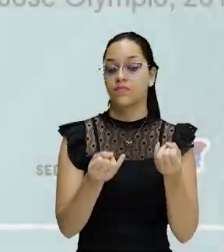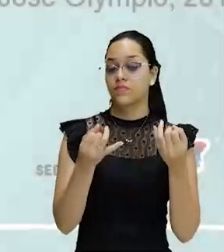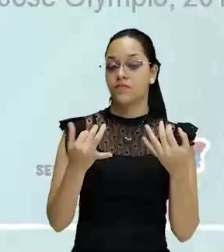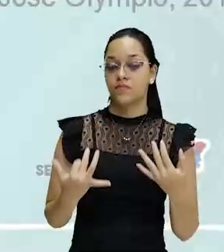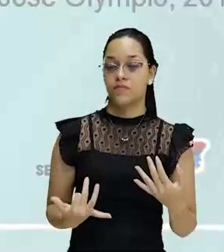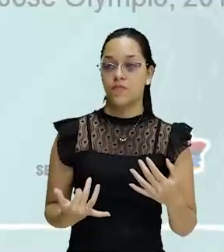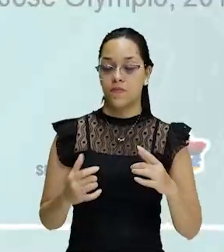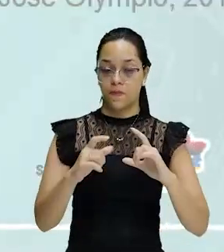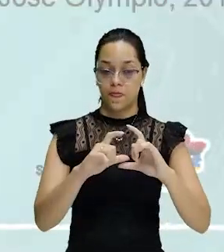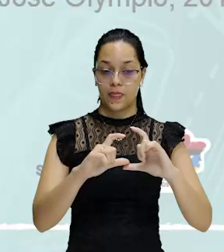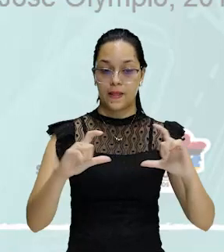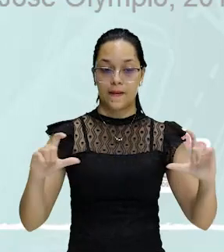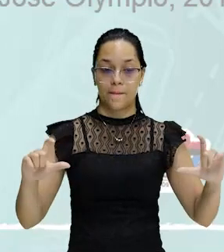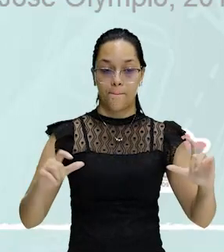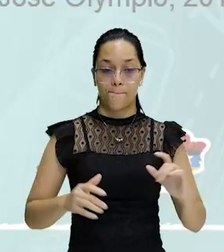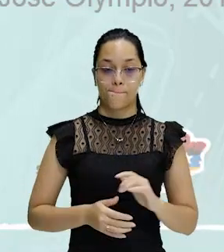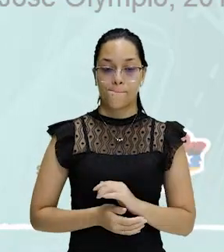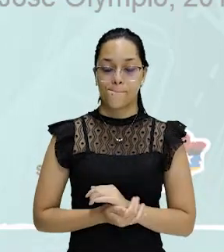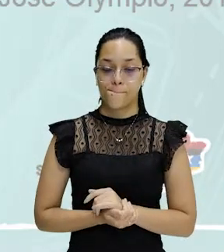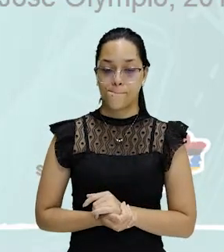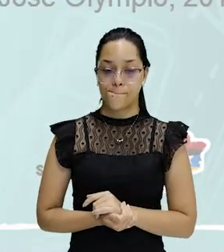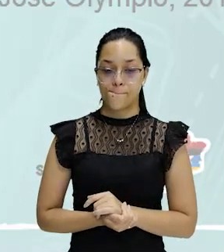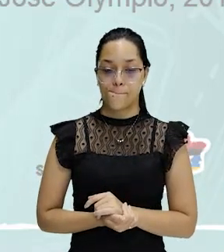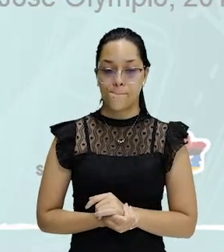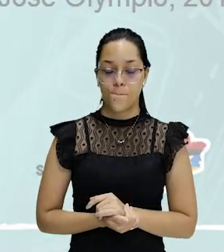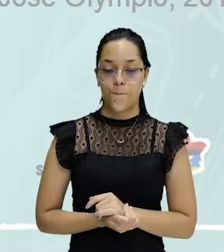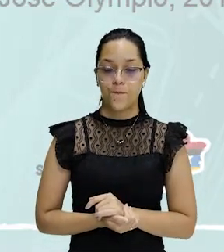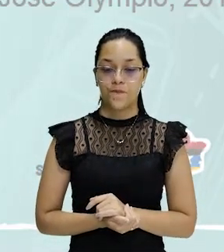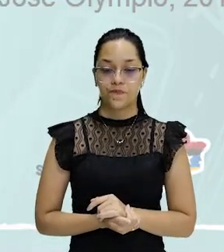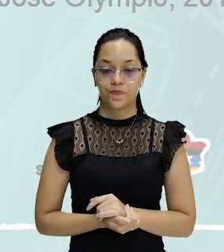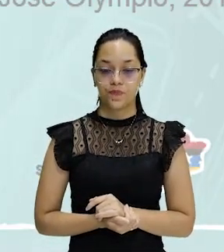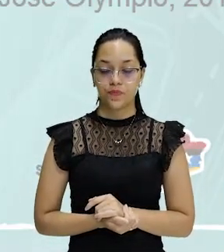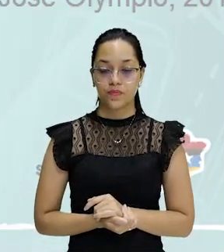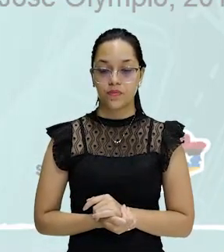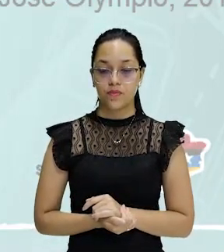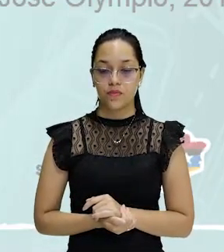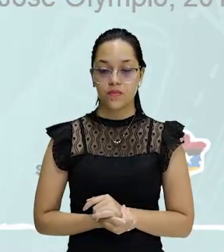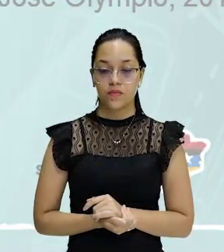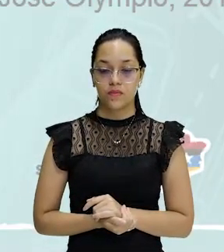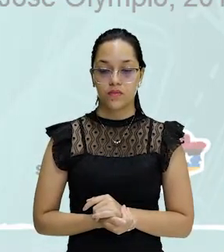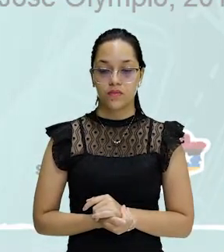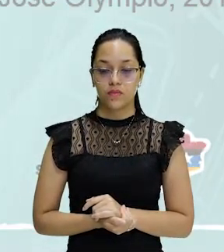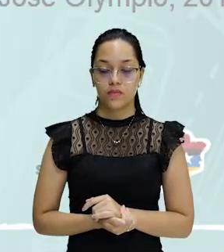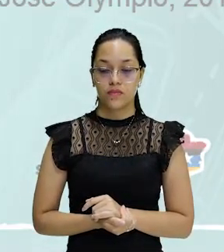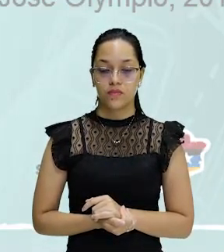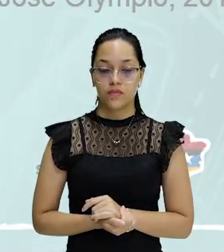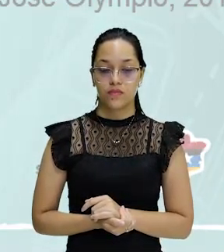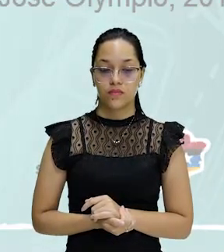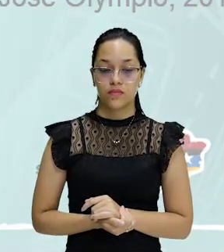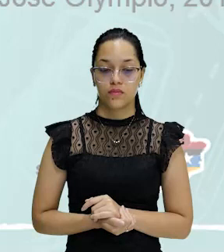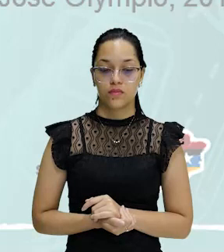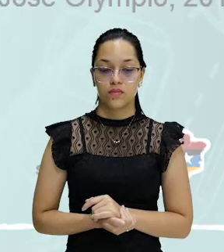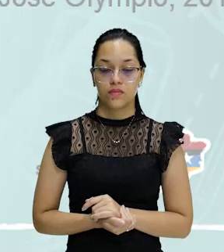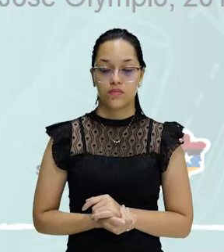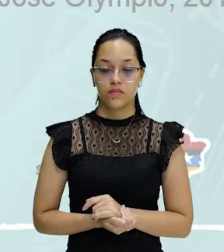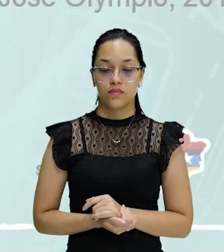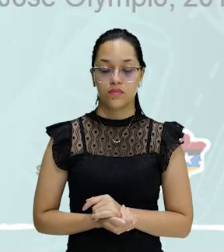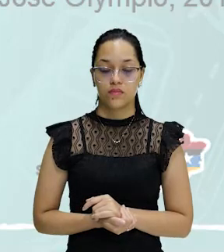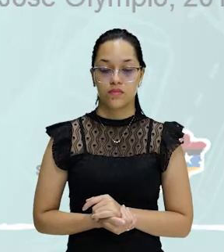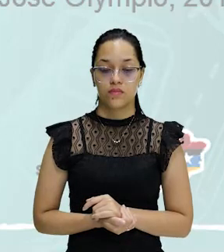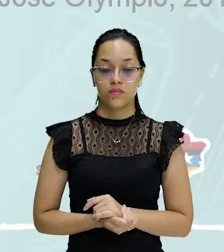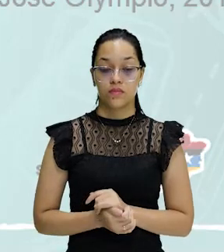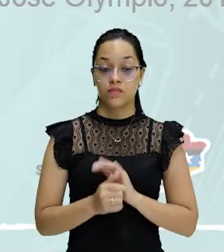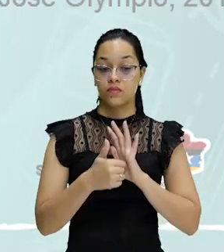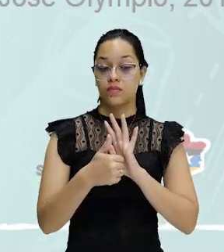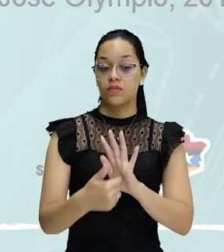ele coloca no início foram as cidades. O intelectual da Idade Média no Ocidente nasceu com elas. Então, bem aqui ele